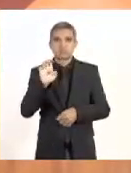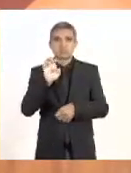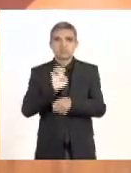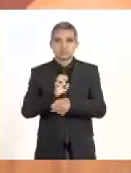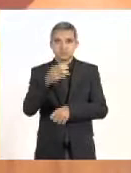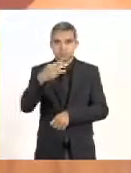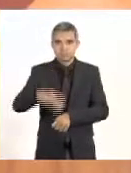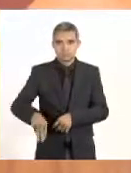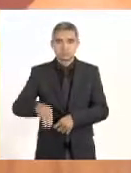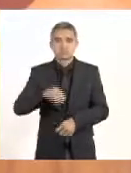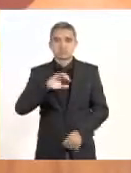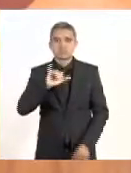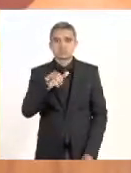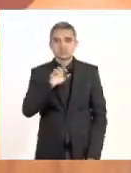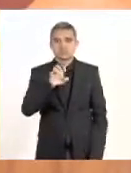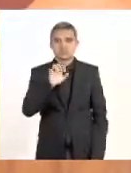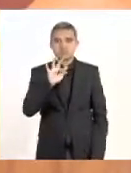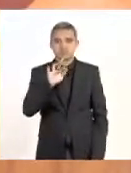Jefferson Portela,